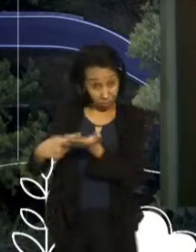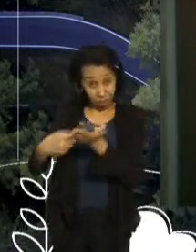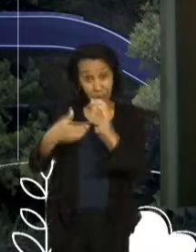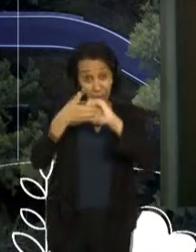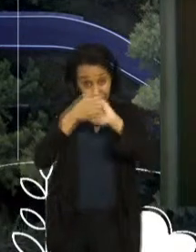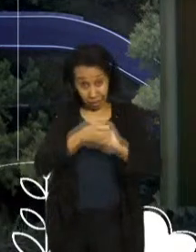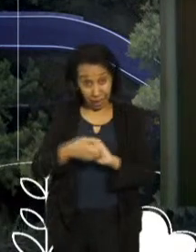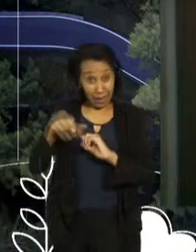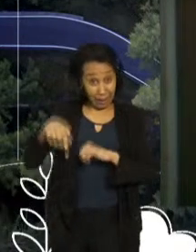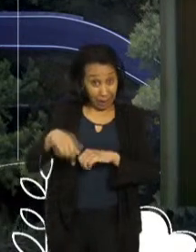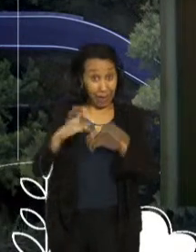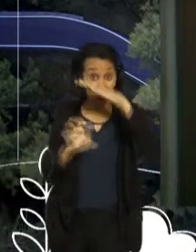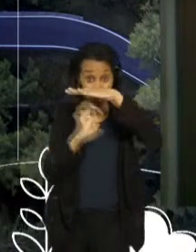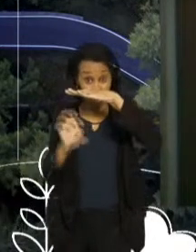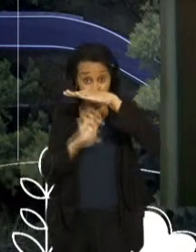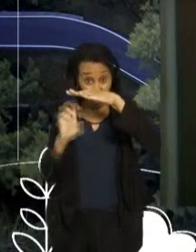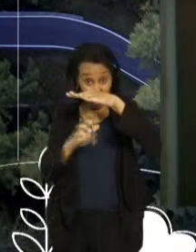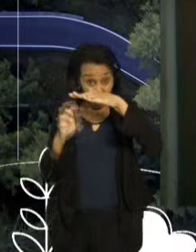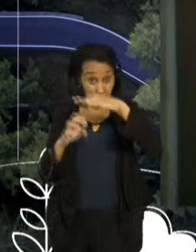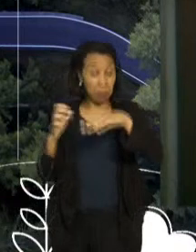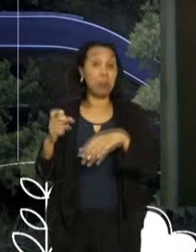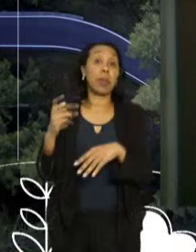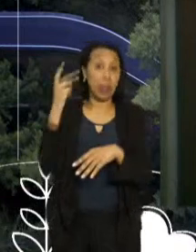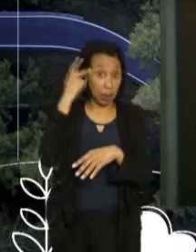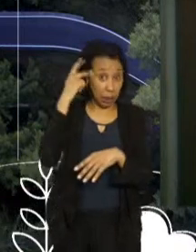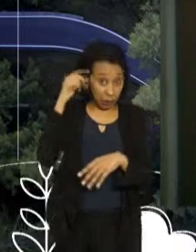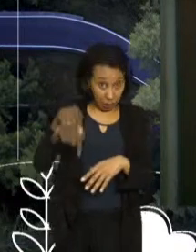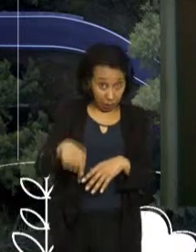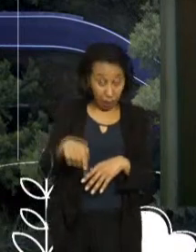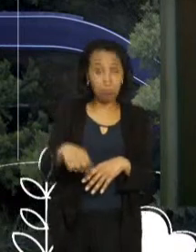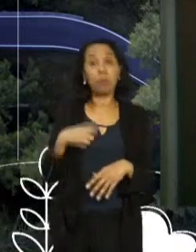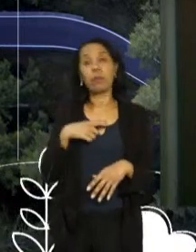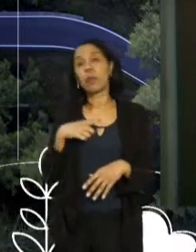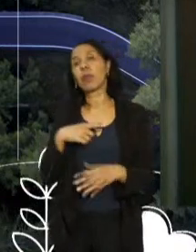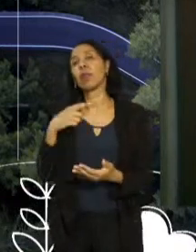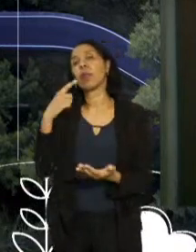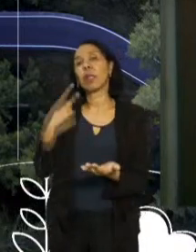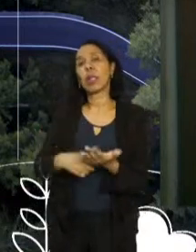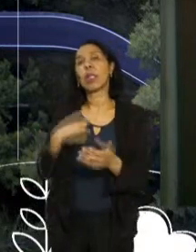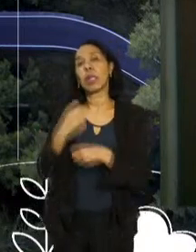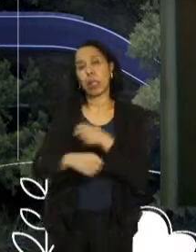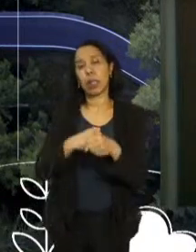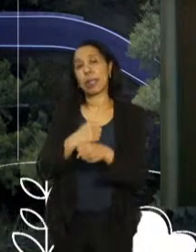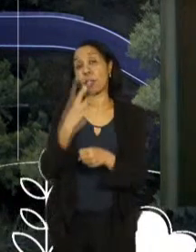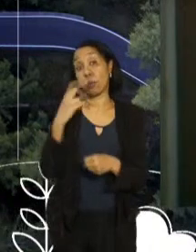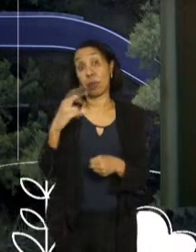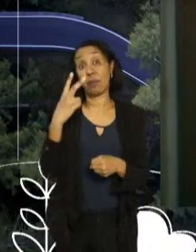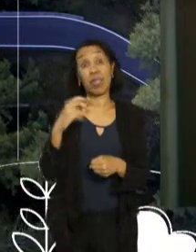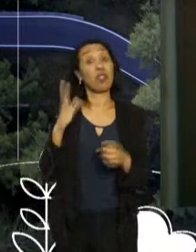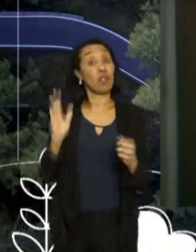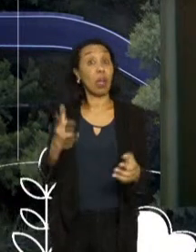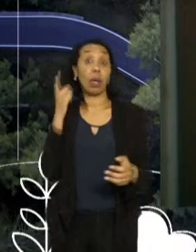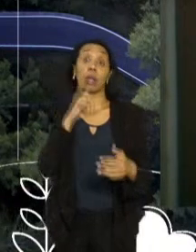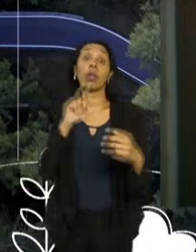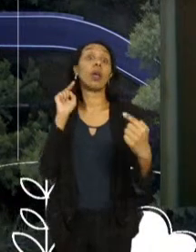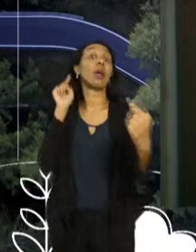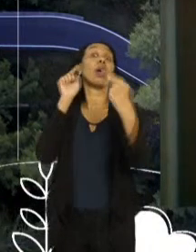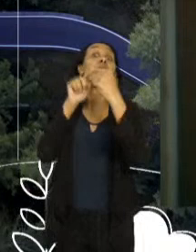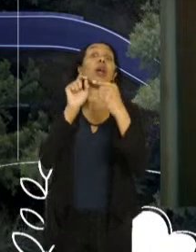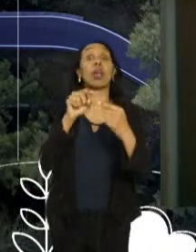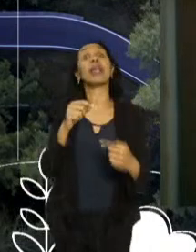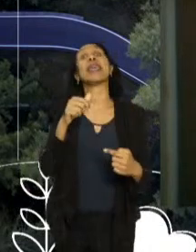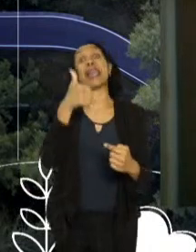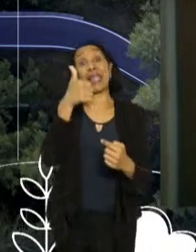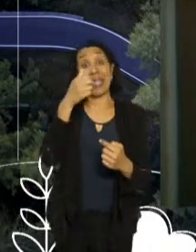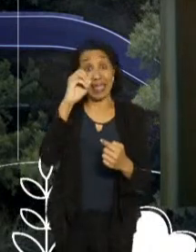no estado de São Paulo ou com o estado de São Paulo. E esse ano nós já atingimos a marca de 130 aderentes a